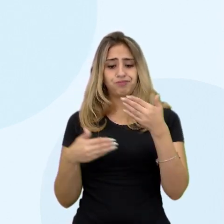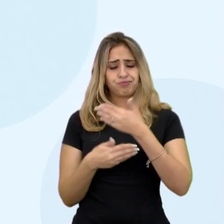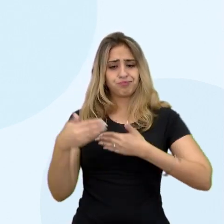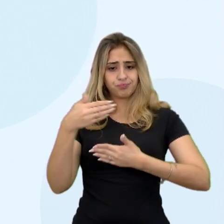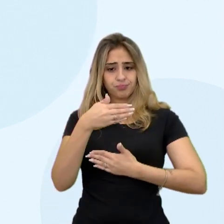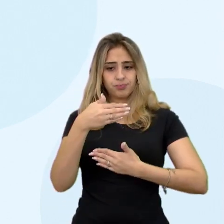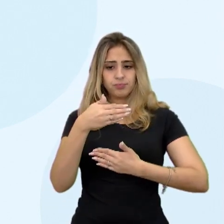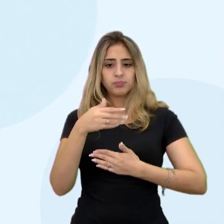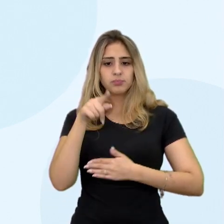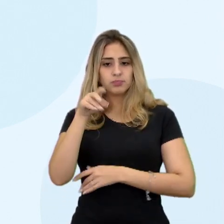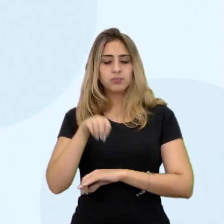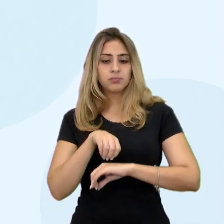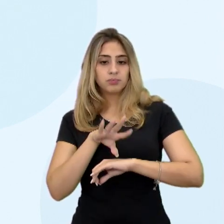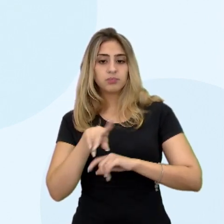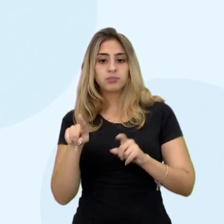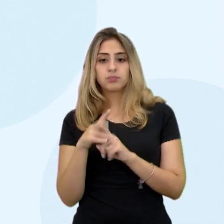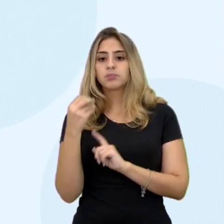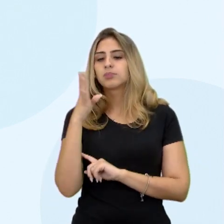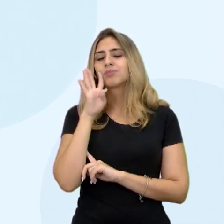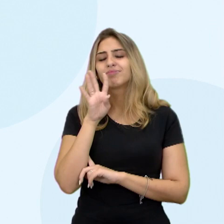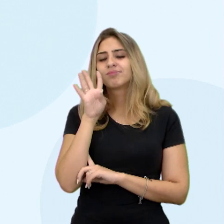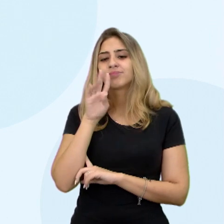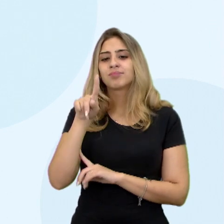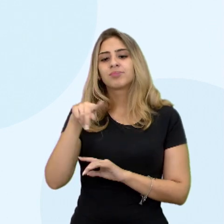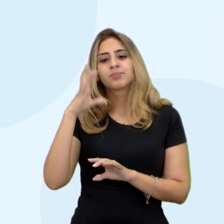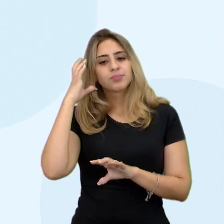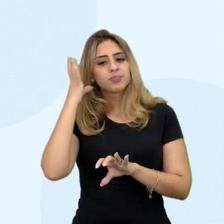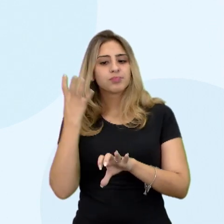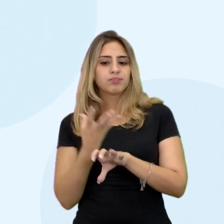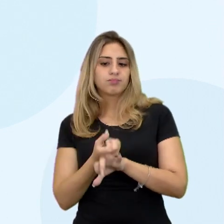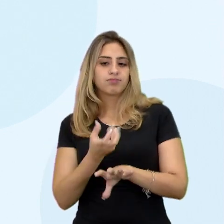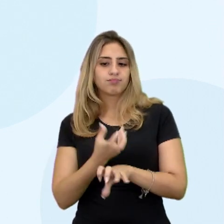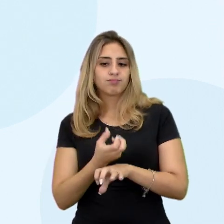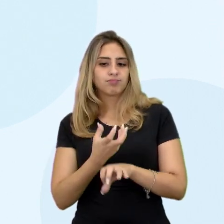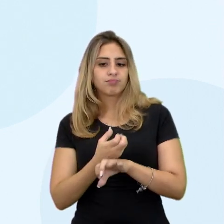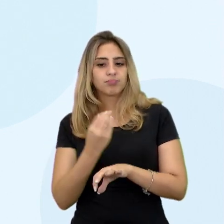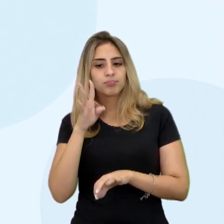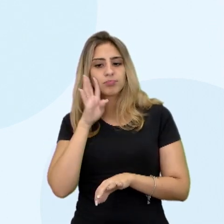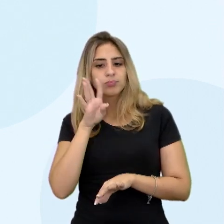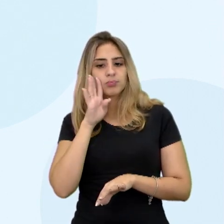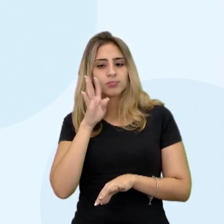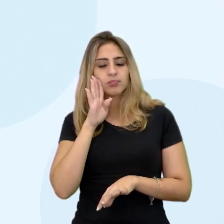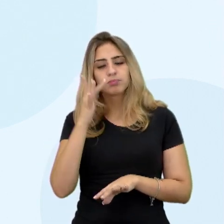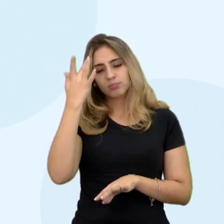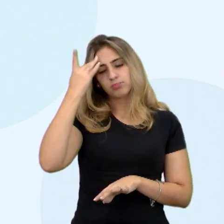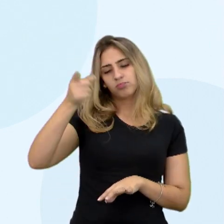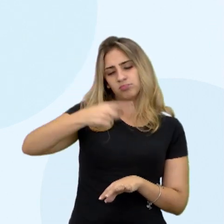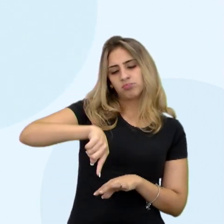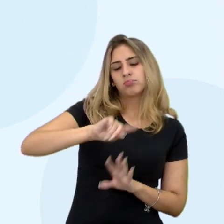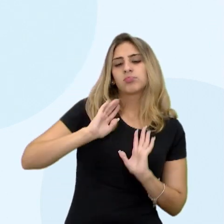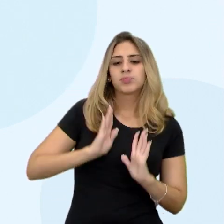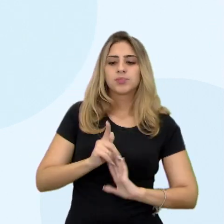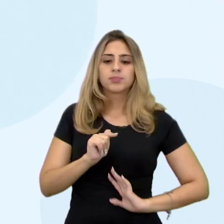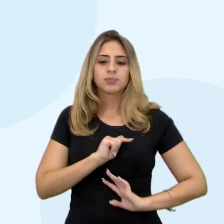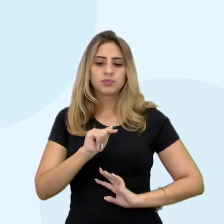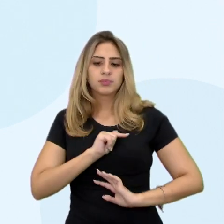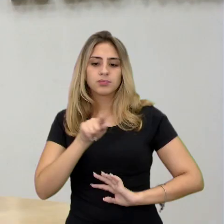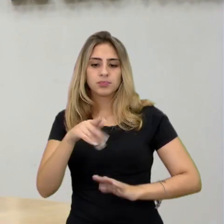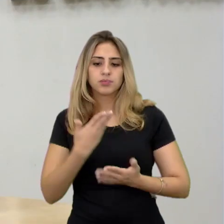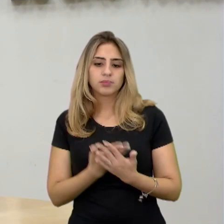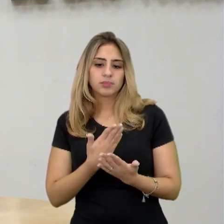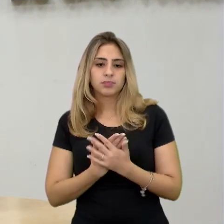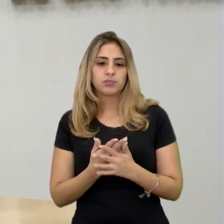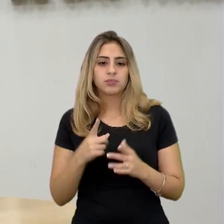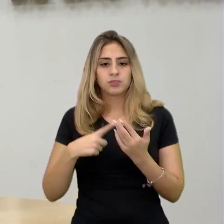quiser. Essa sugestão eu gosto muito, eu acho que é muito legal, que é o podcast, né? Isso, não sei se vocês já tiveram essa aula